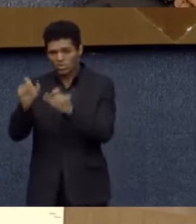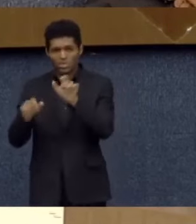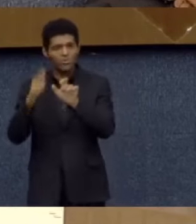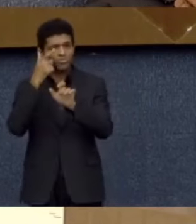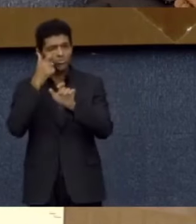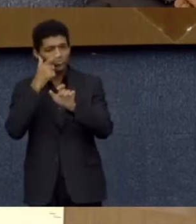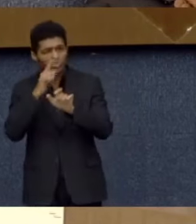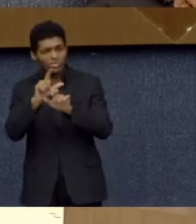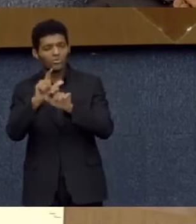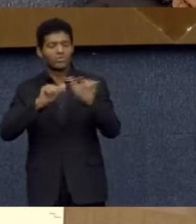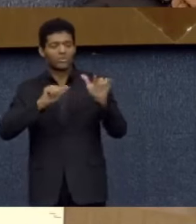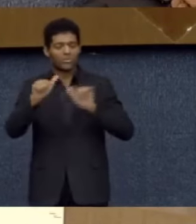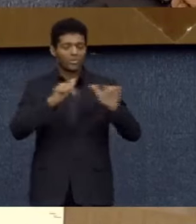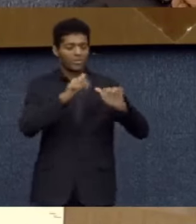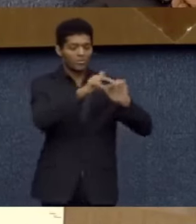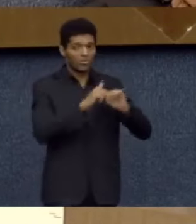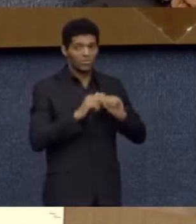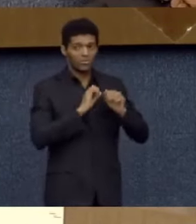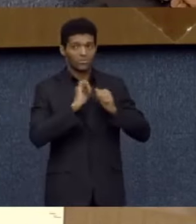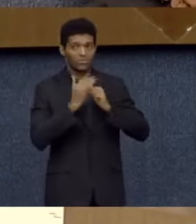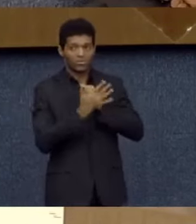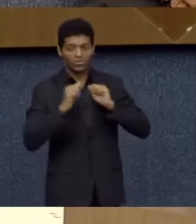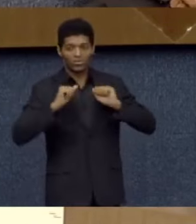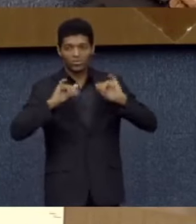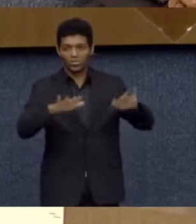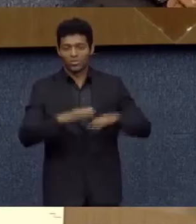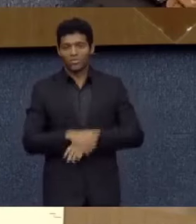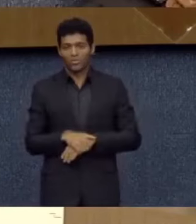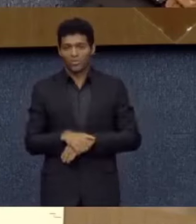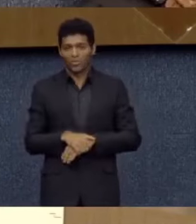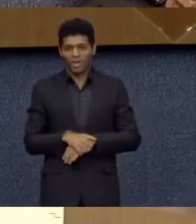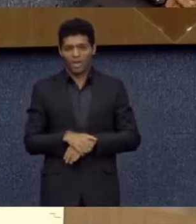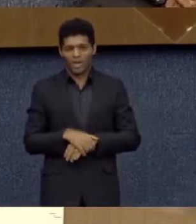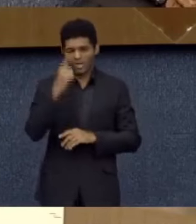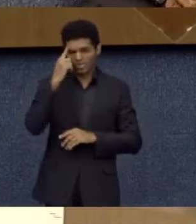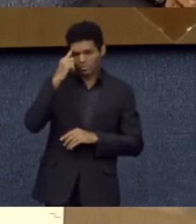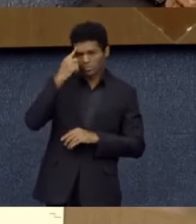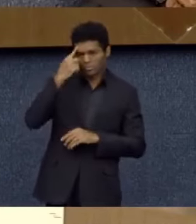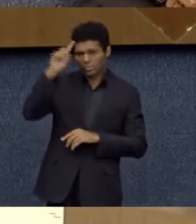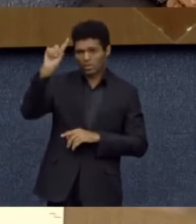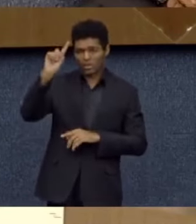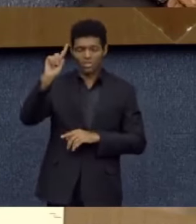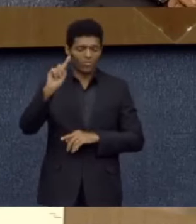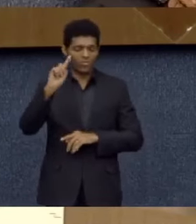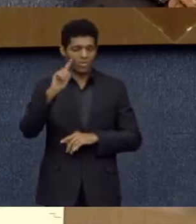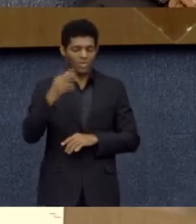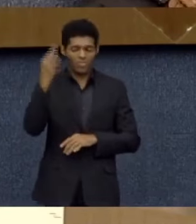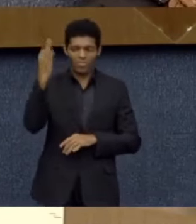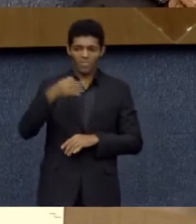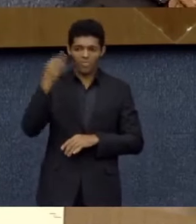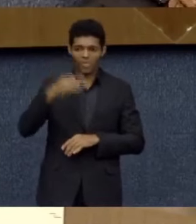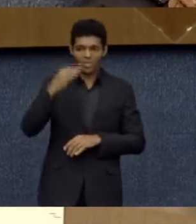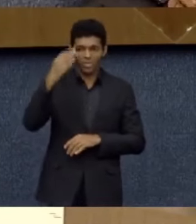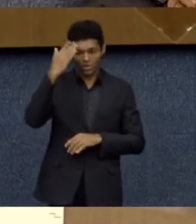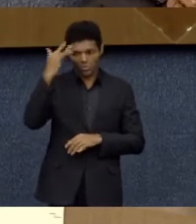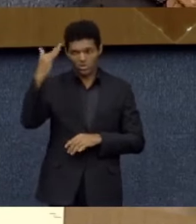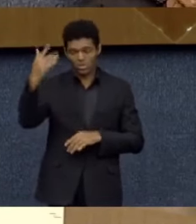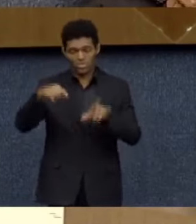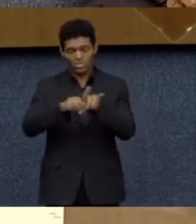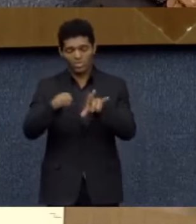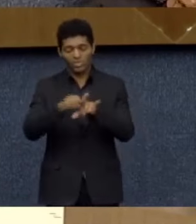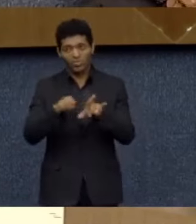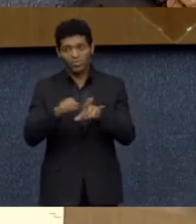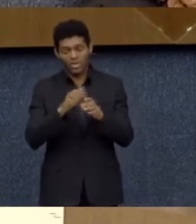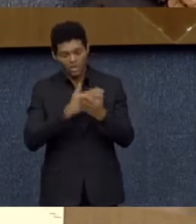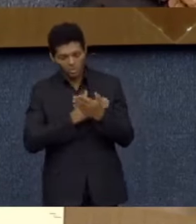dificuldades financeiras. Claro, a iniciativa foi um sucesso e teve continuidade além do esperado,